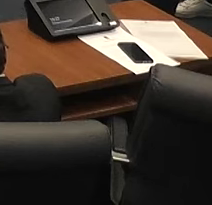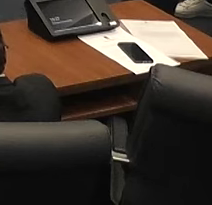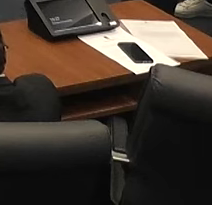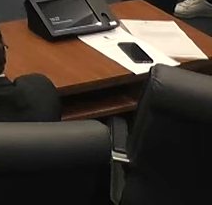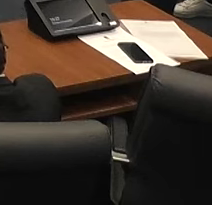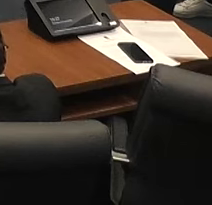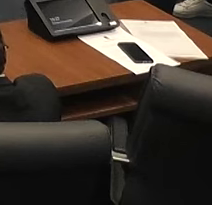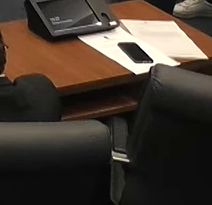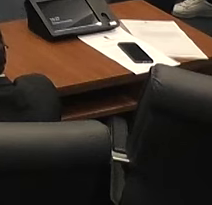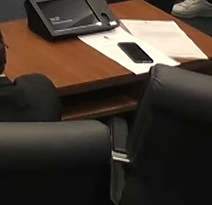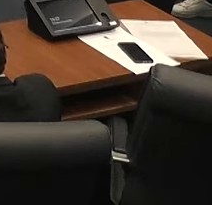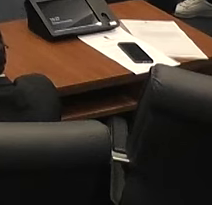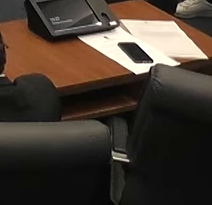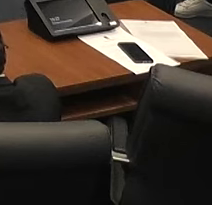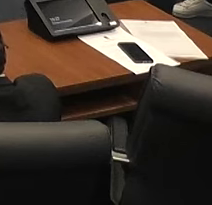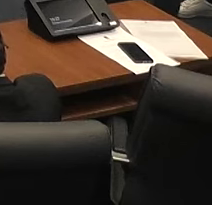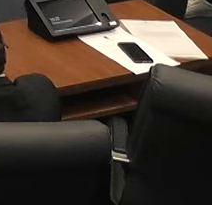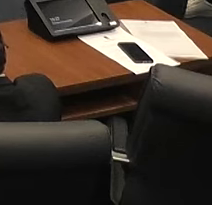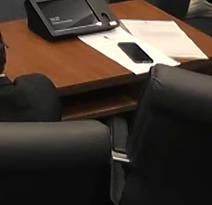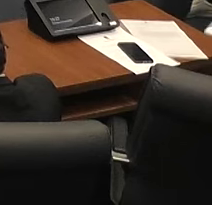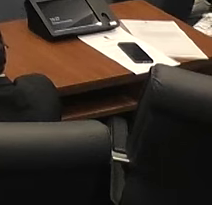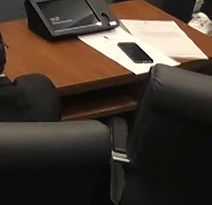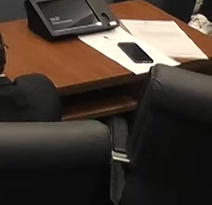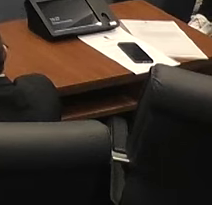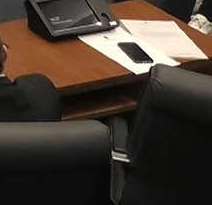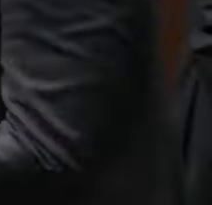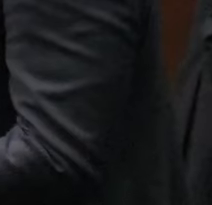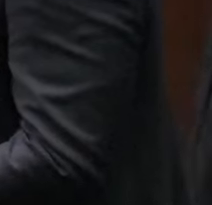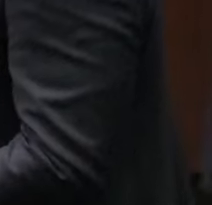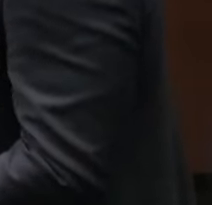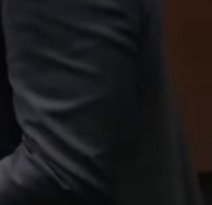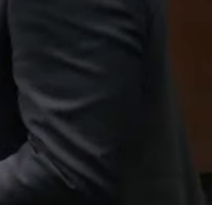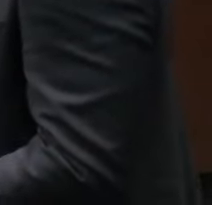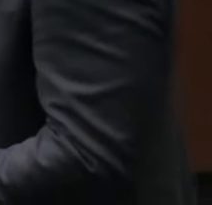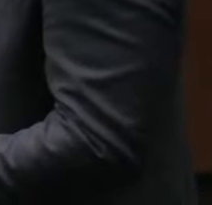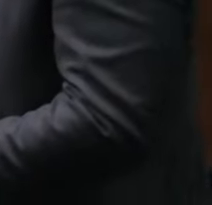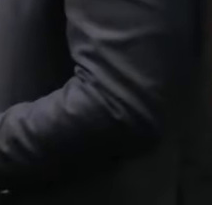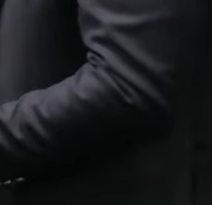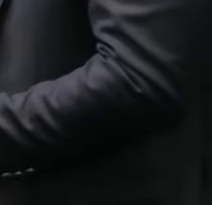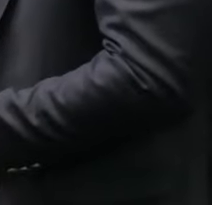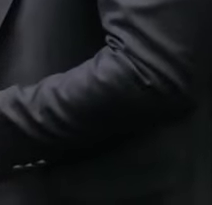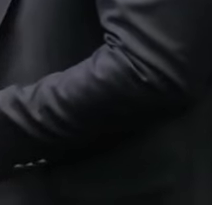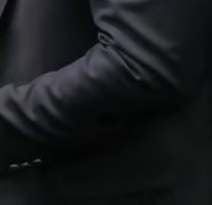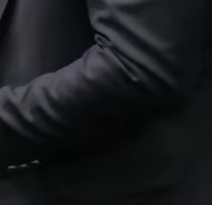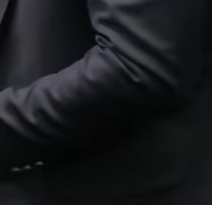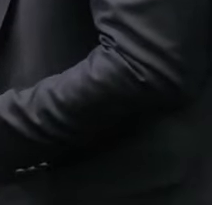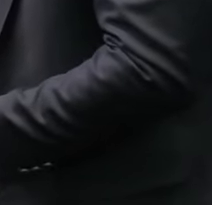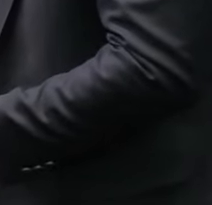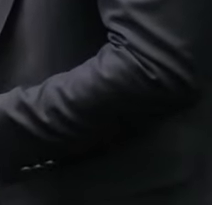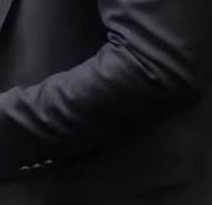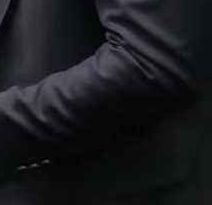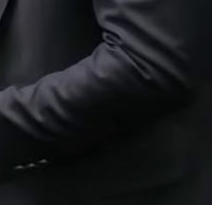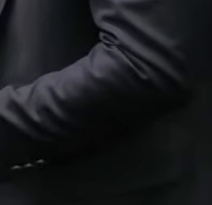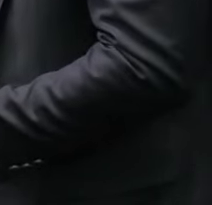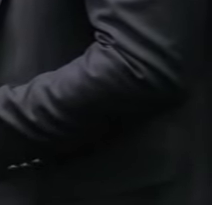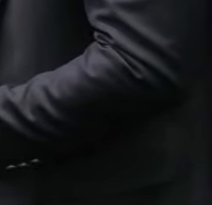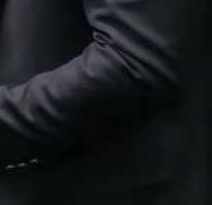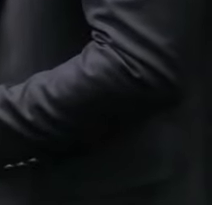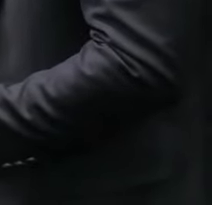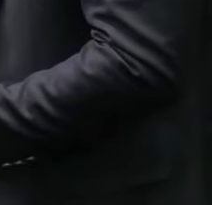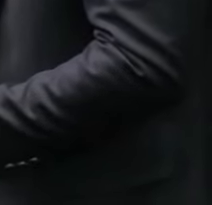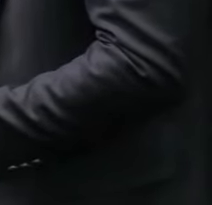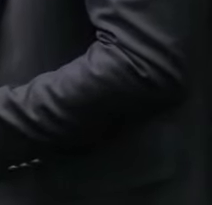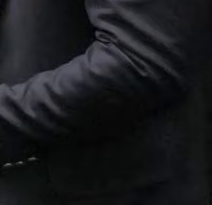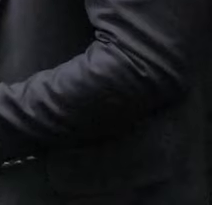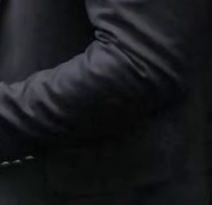Na verdade, é uma questão de mérito do projeto. A gente vai manter o parecer, ousando divergir da minha queridíssima colega,